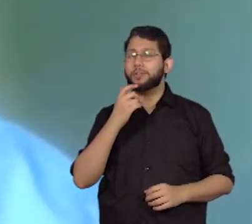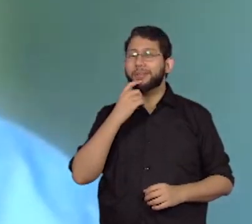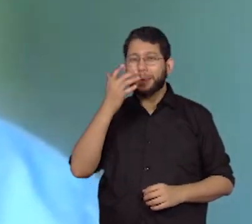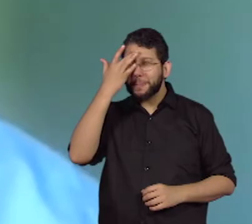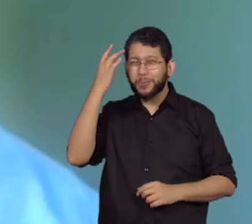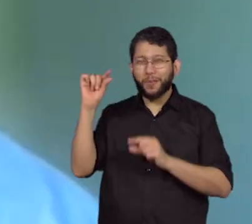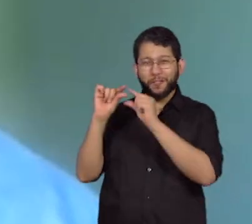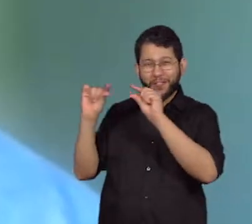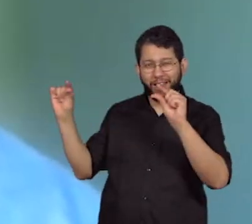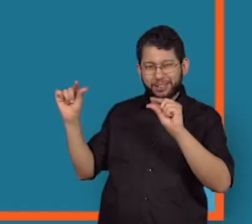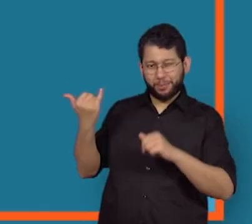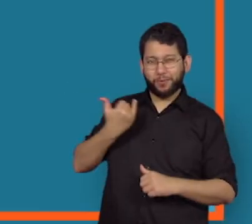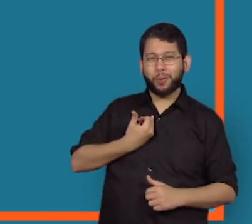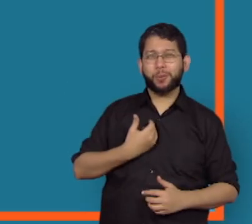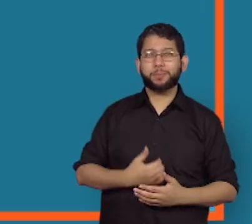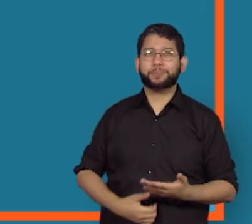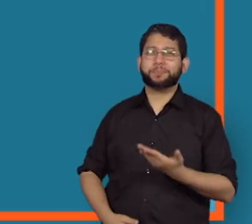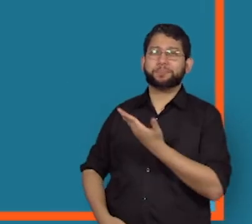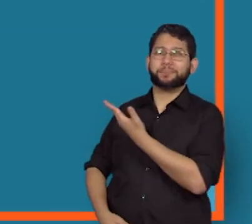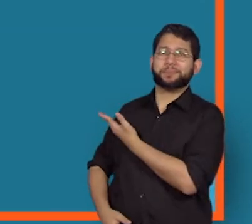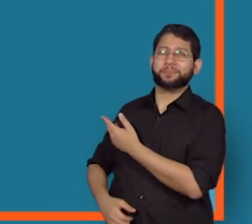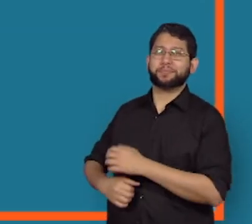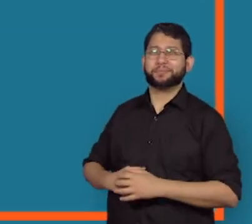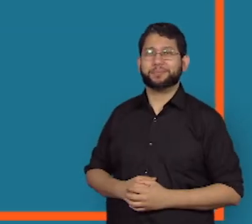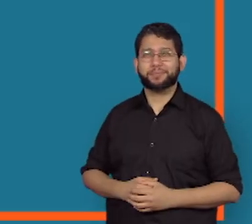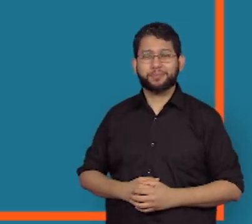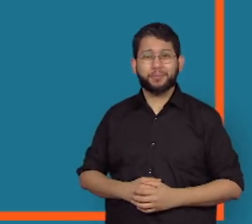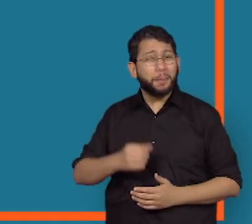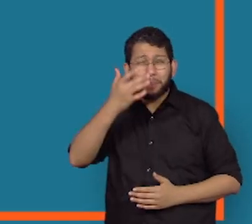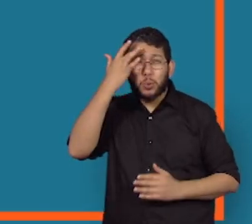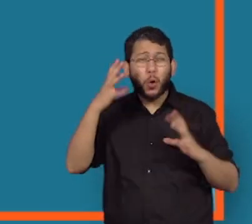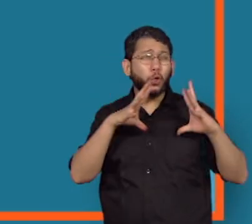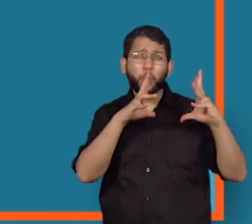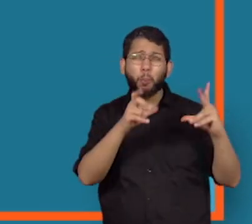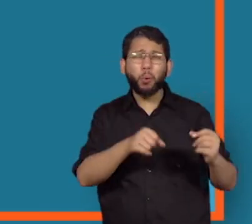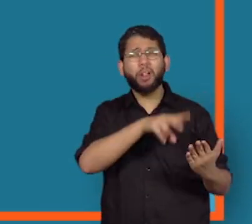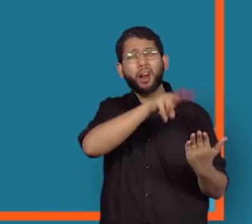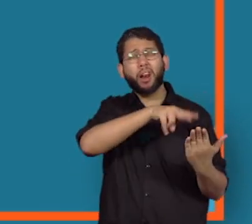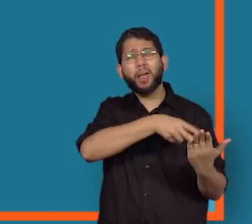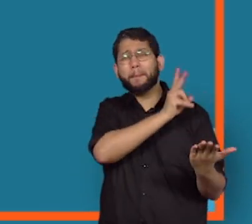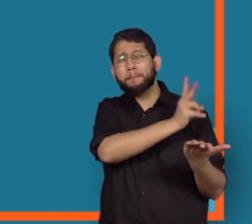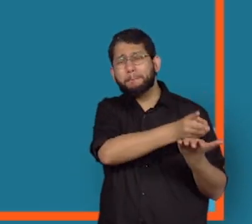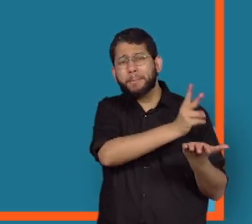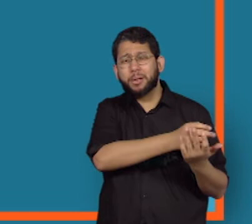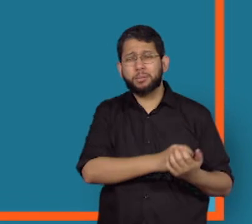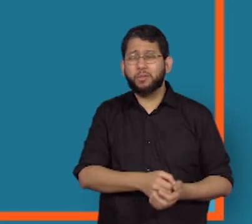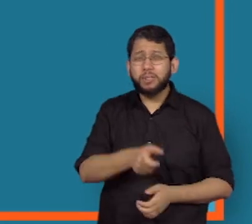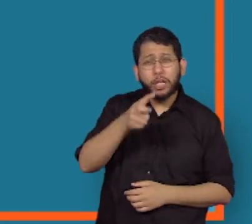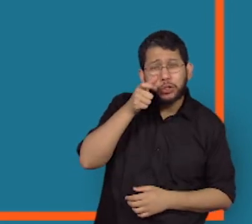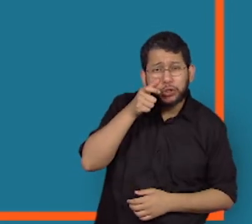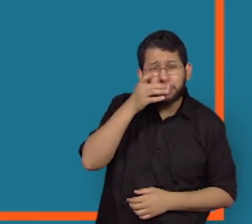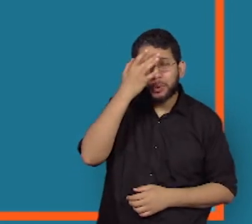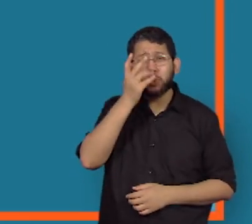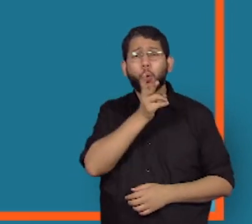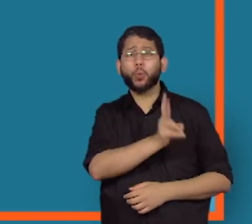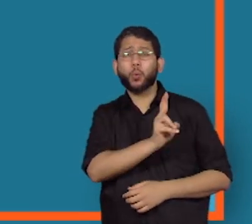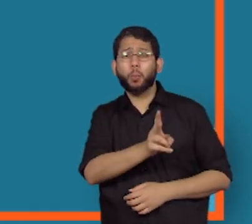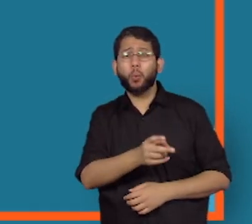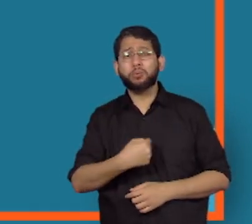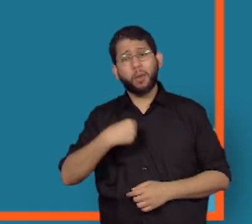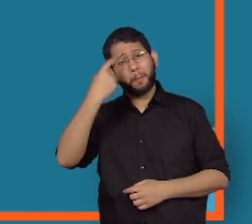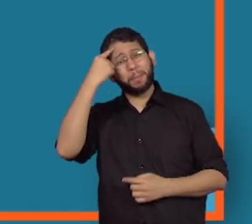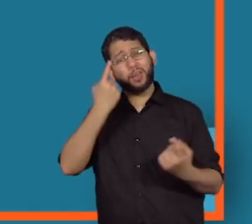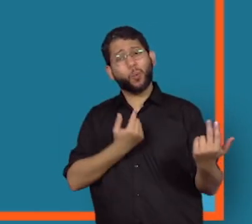eu acho muito sábia, né? Se você lê o que todo mundo lê, se você assiste o que todo mundo assiste, você vai pensar como